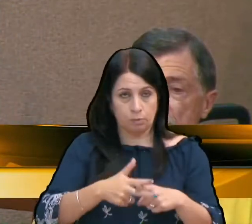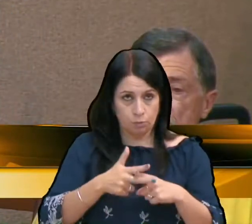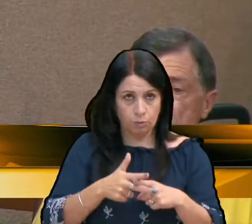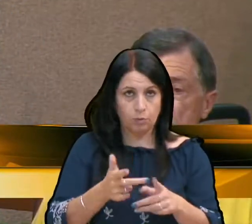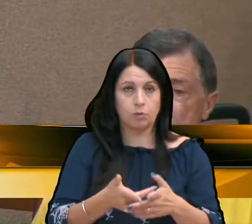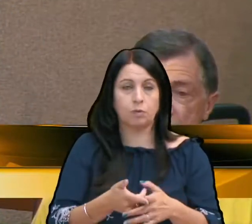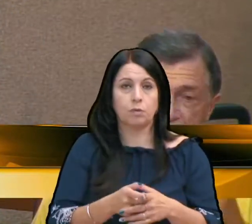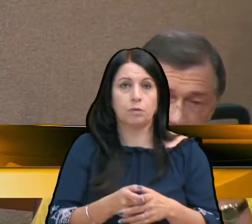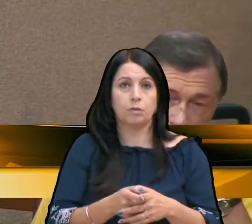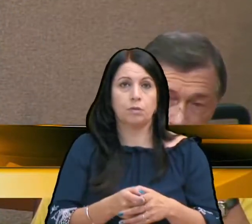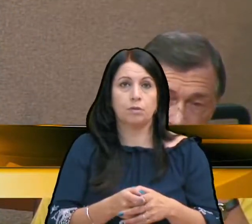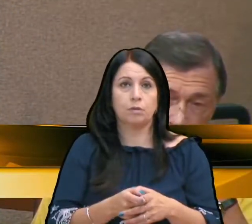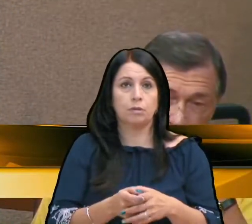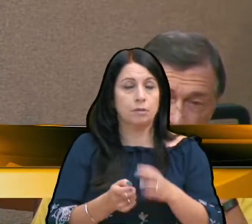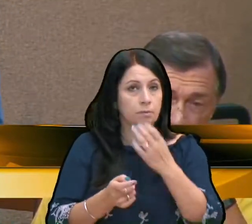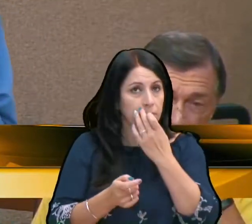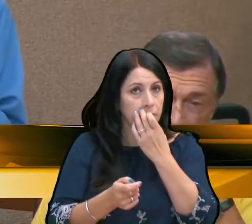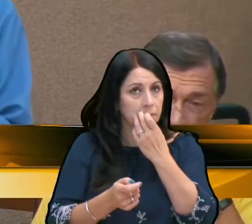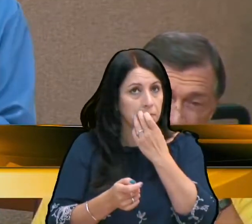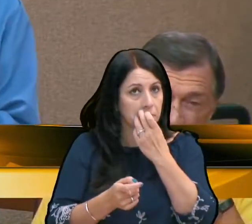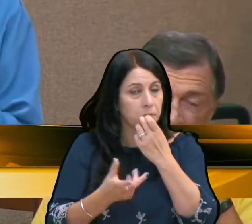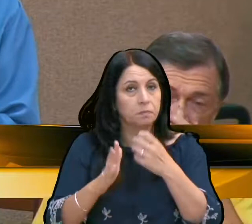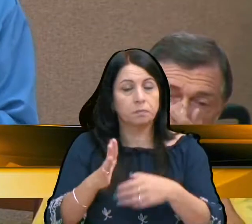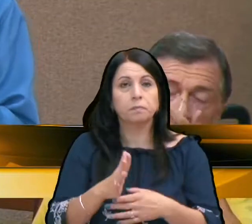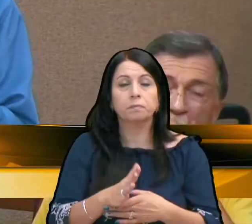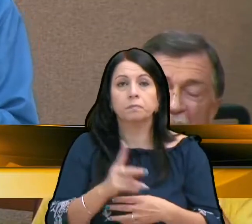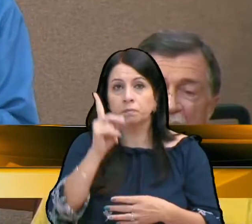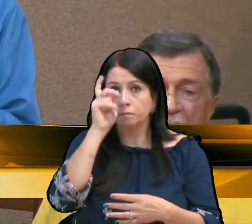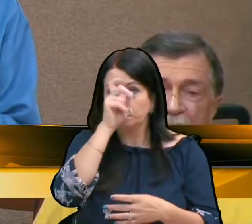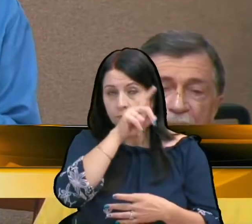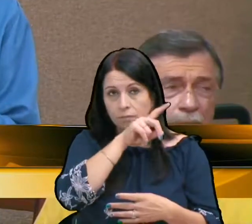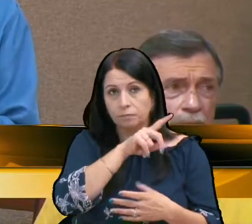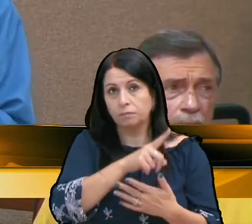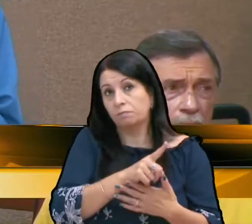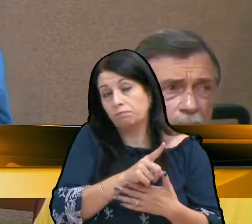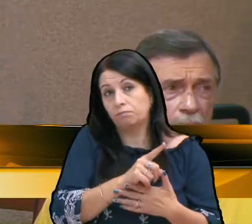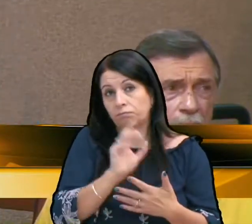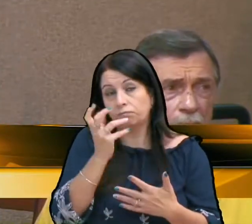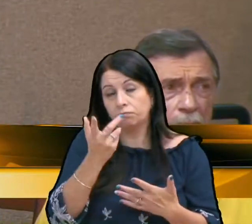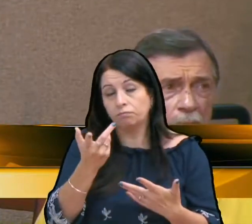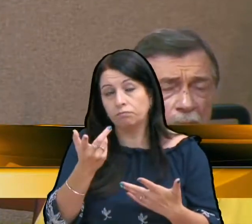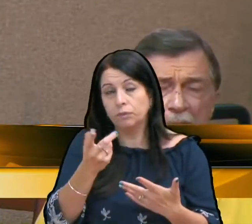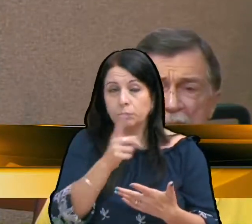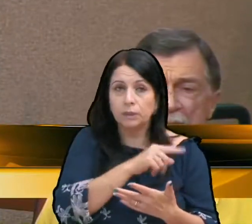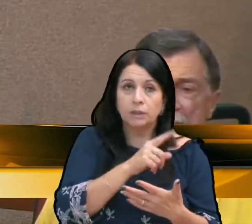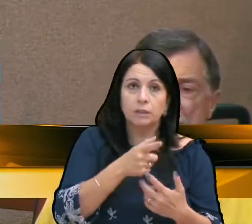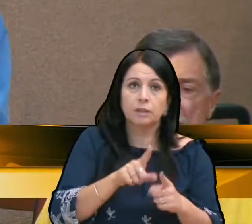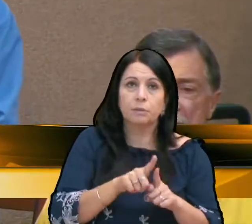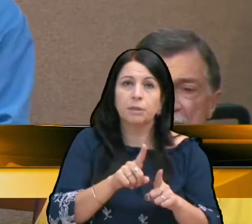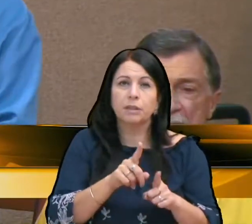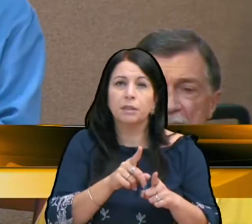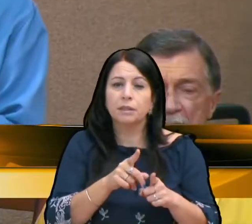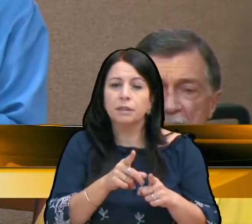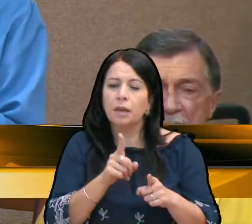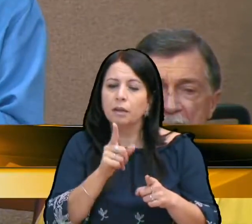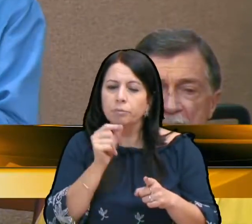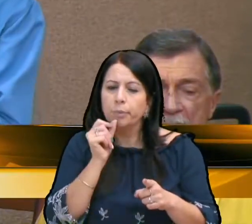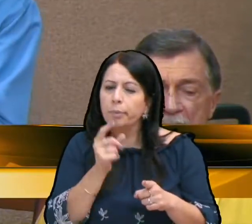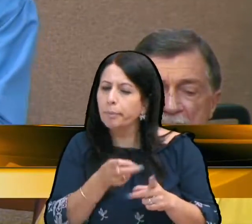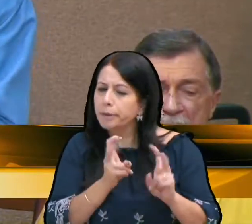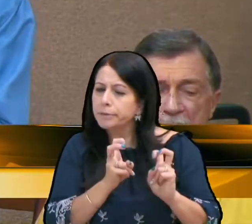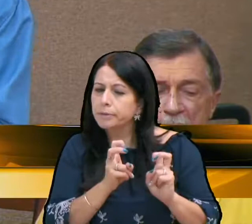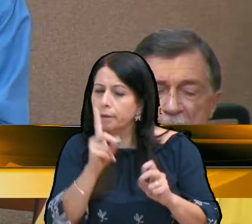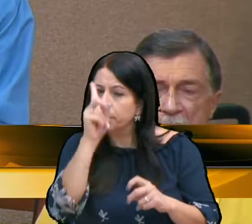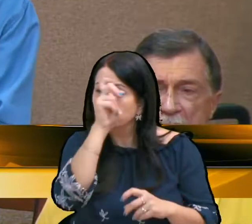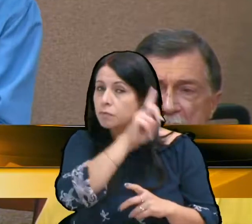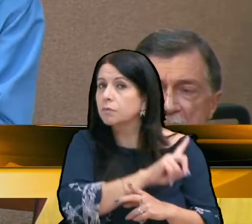tenho um contato, a gente tem um contato, mas mesmo assim muitas vezes é difícil, mas foi resolvido. Mas mesmo assim a gente percebe a dificuldade,